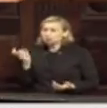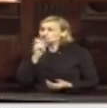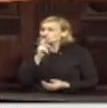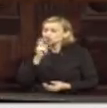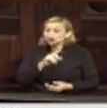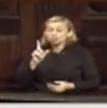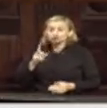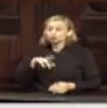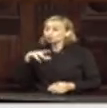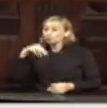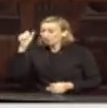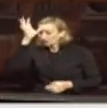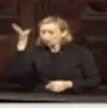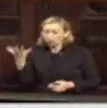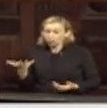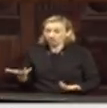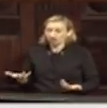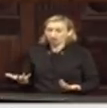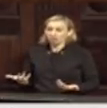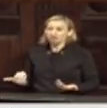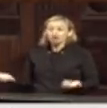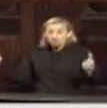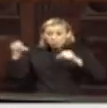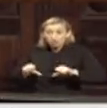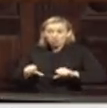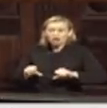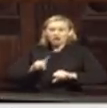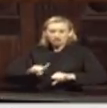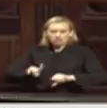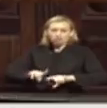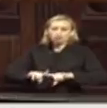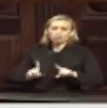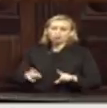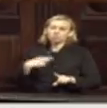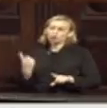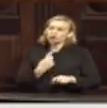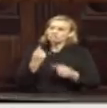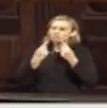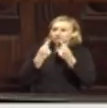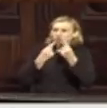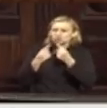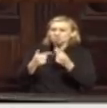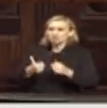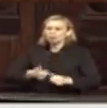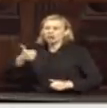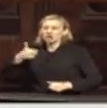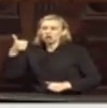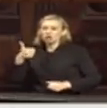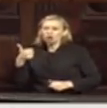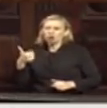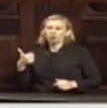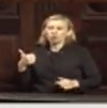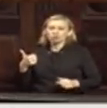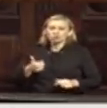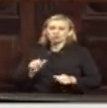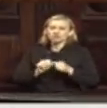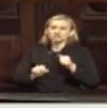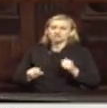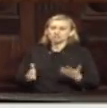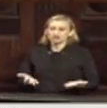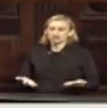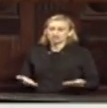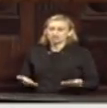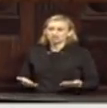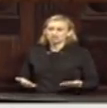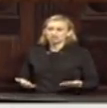que estão melhorando a segurança pública com isso. E vai piorar. Vamos fazer um debate sobre a melhor aplicação dos recursos em saneamento. Ok. Dizer